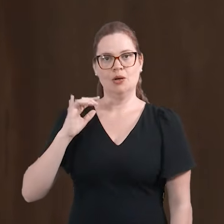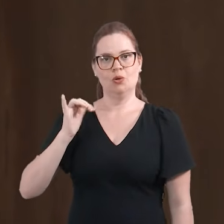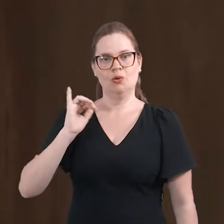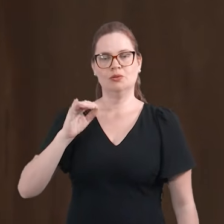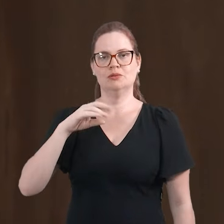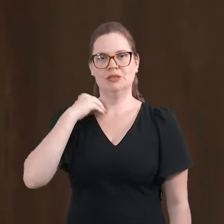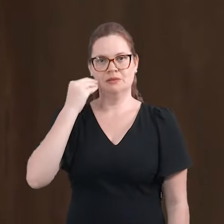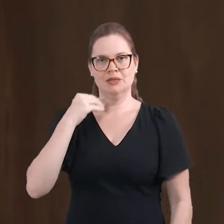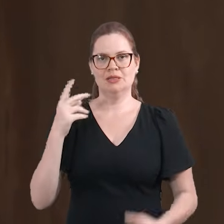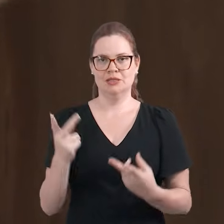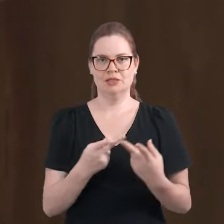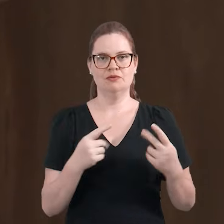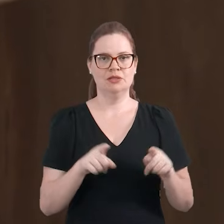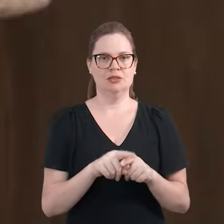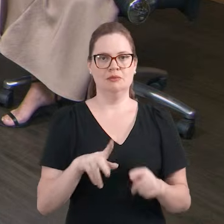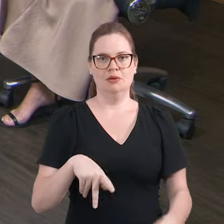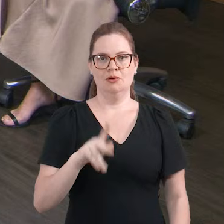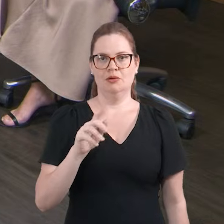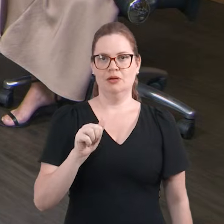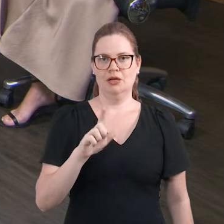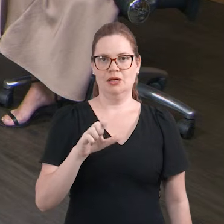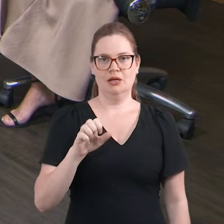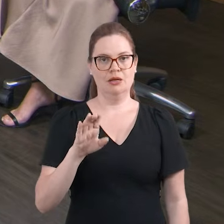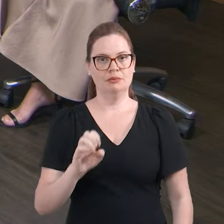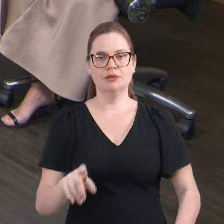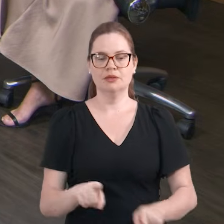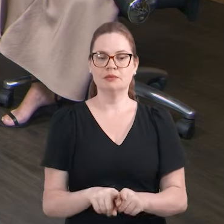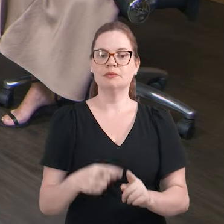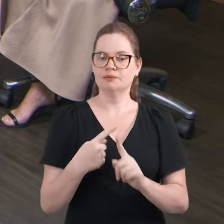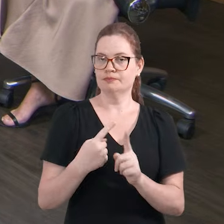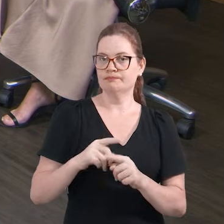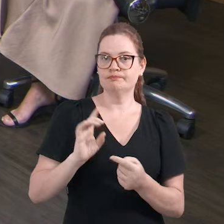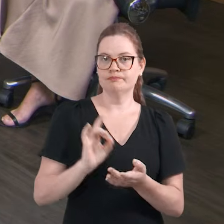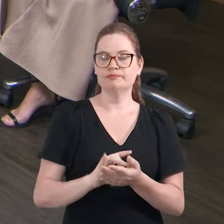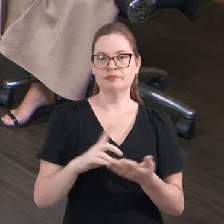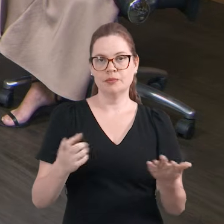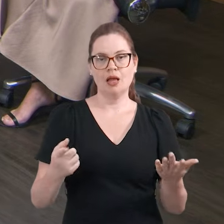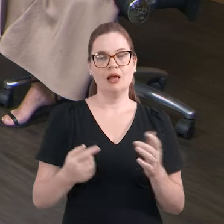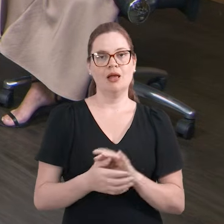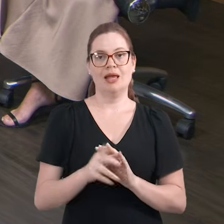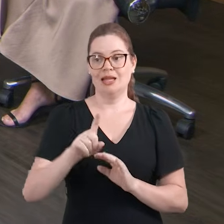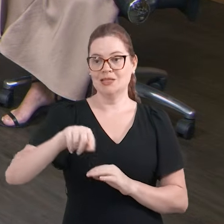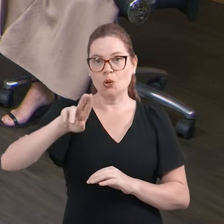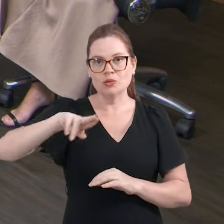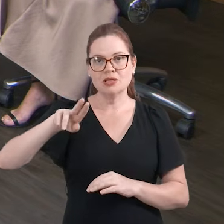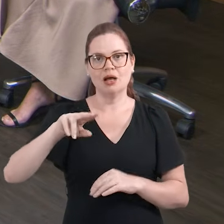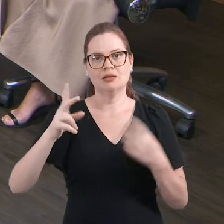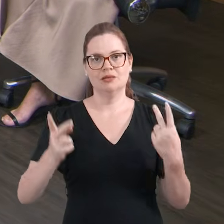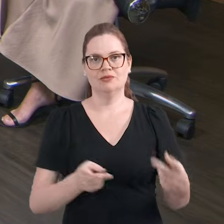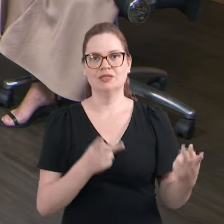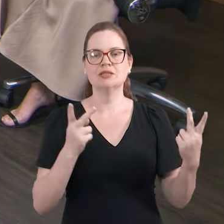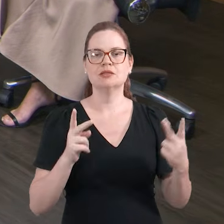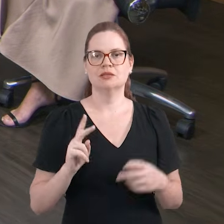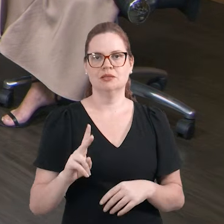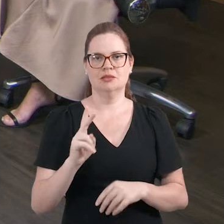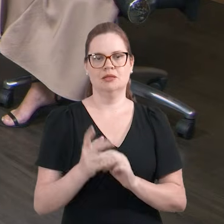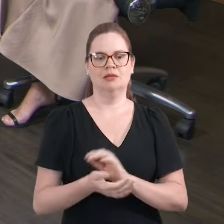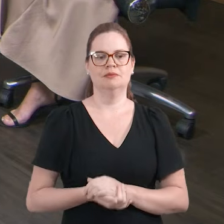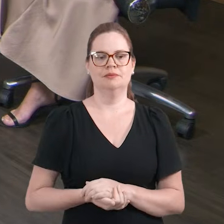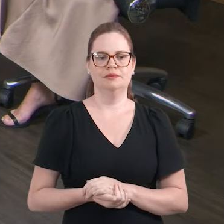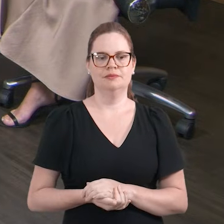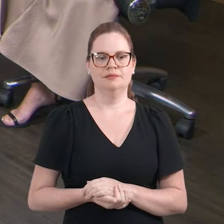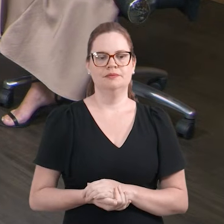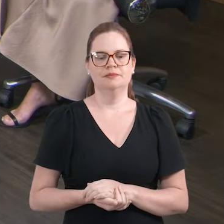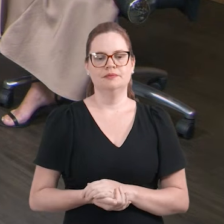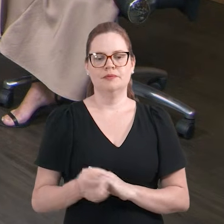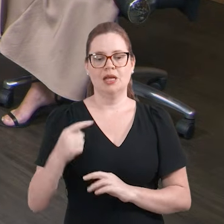com visita, agora o Caleb contou, por quê? Porque de fato eles são assim, um grupo muito assim, visitadores,